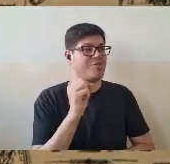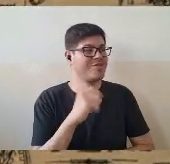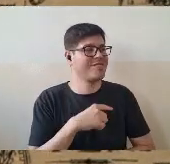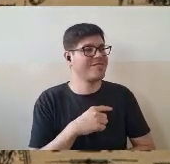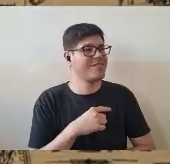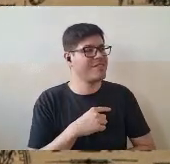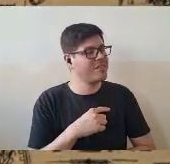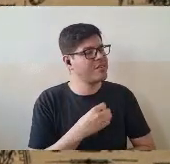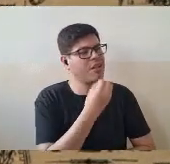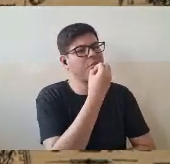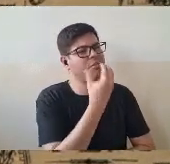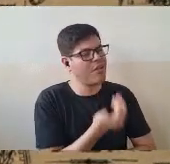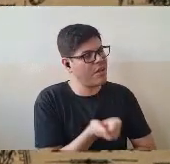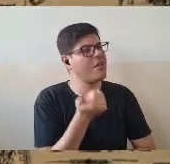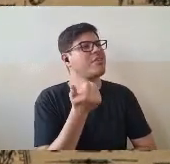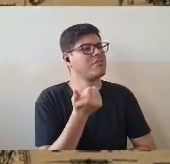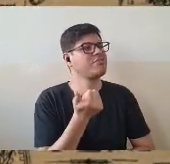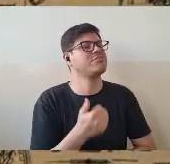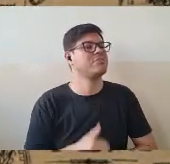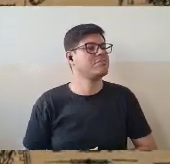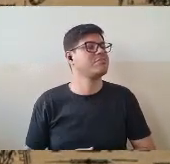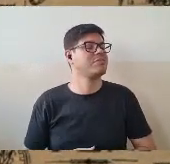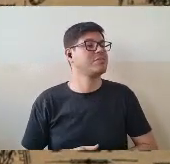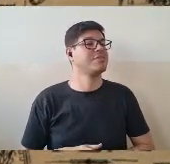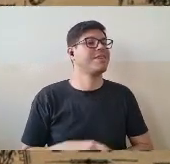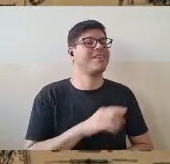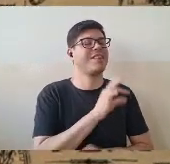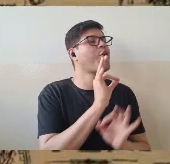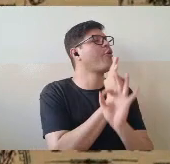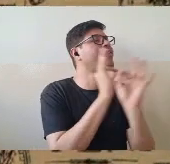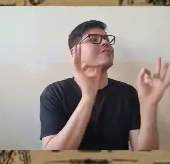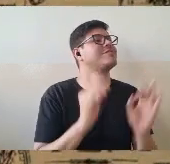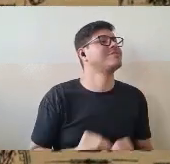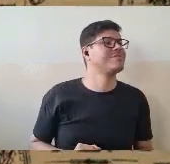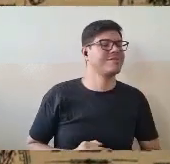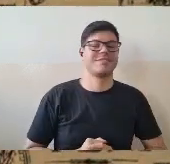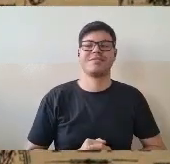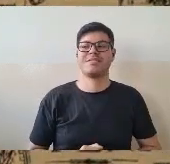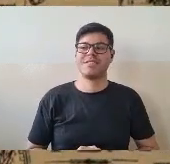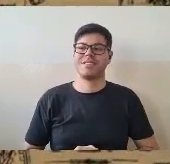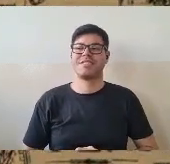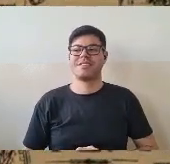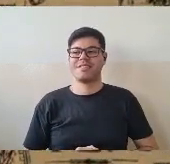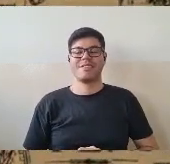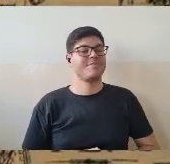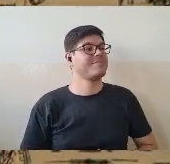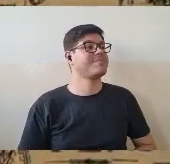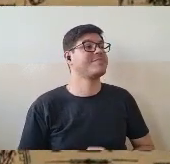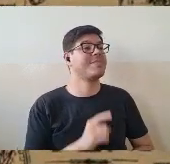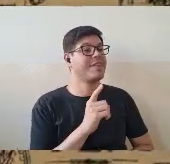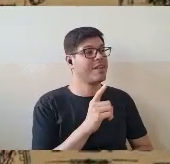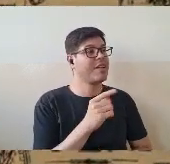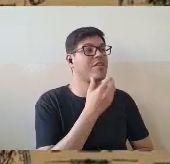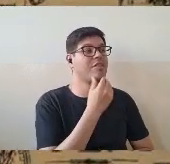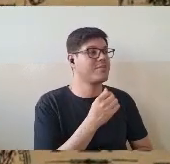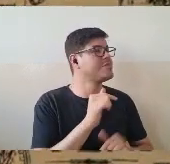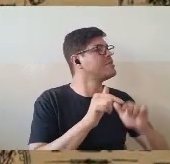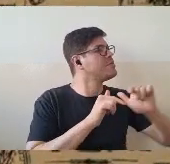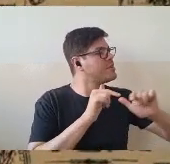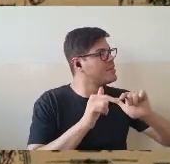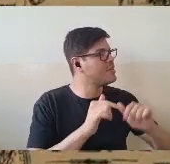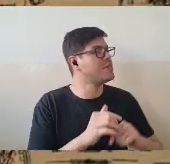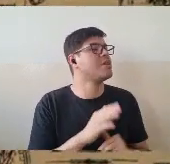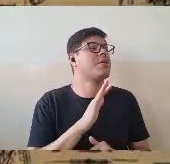sendo satisfeito quando isso Encontro com acontece? ela, está trabalhando, tá? Mas é um caso que deu bastante trabalho. Não. Entendeu?